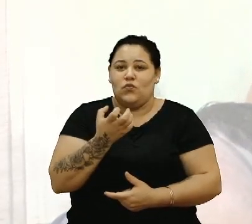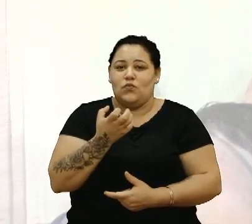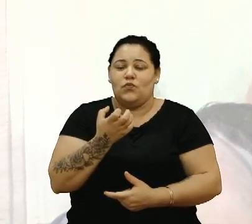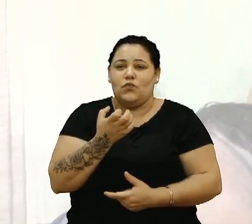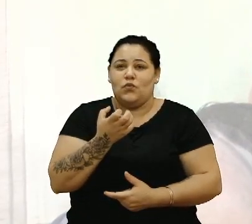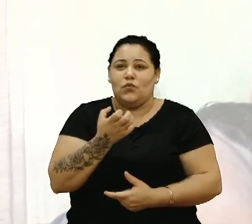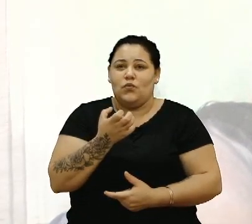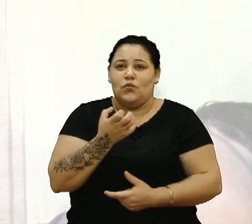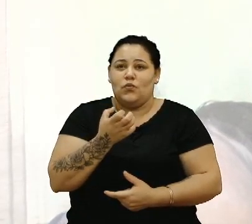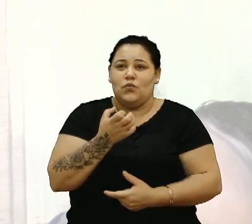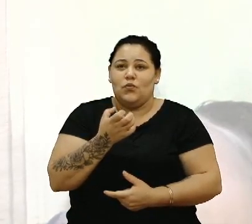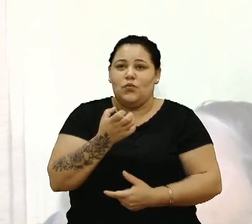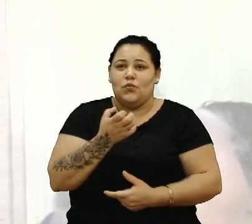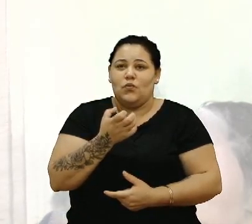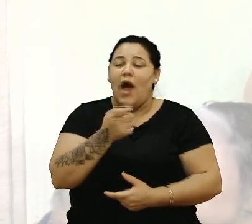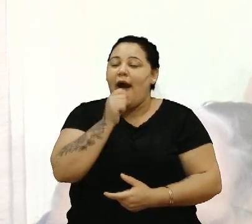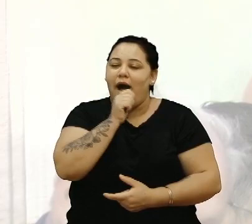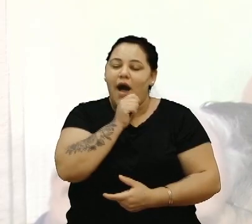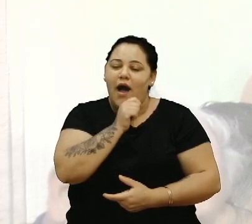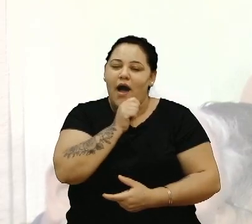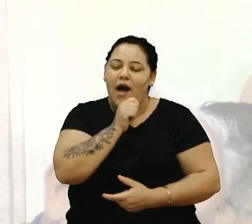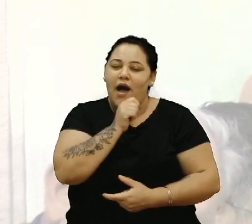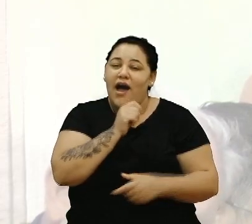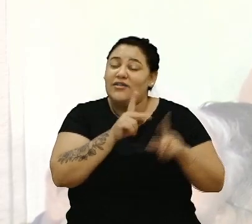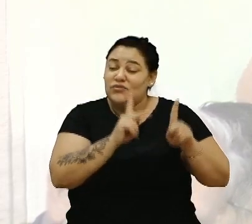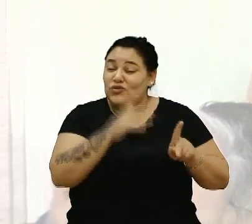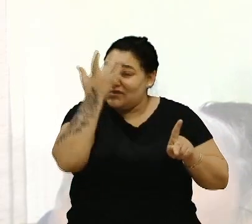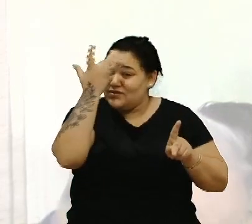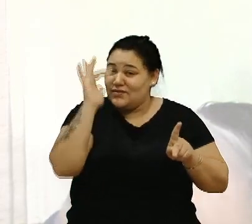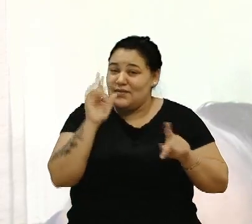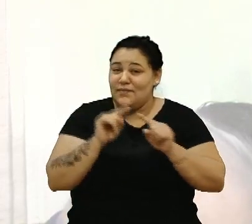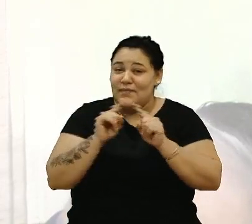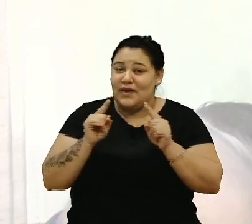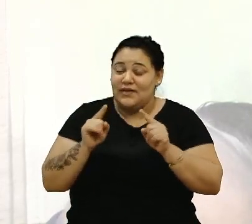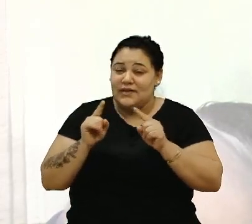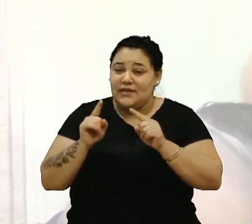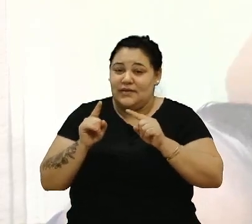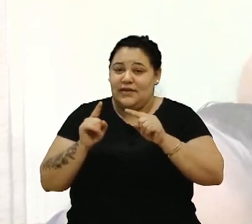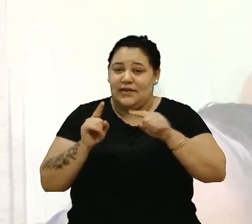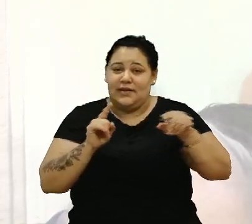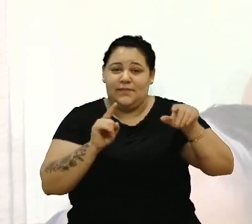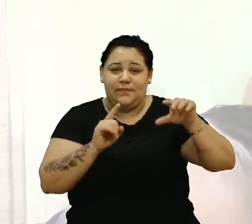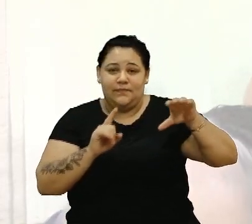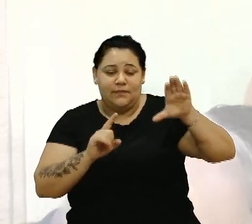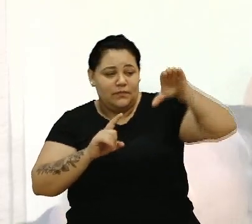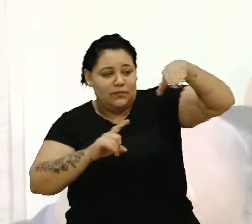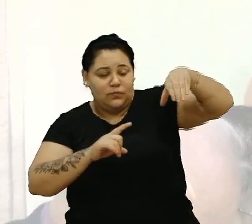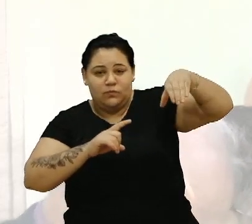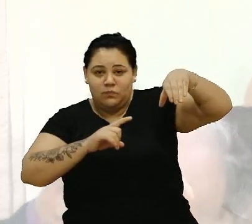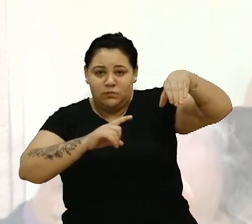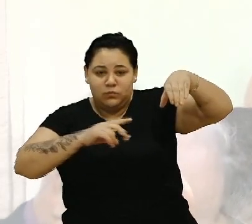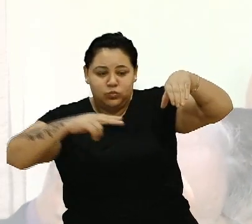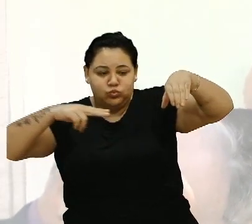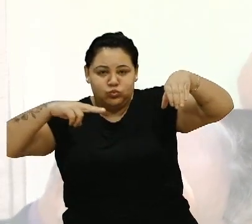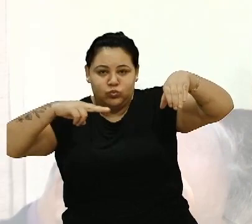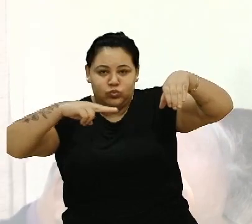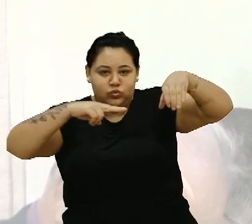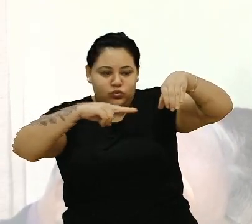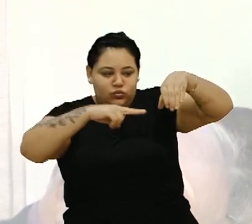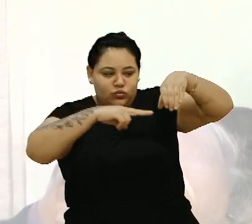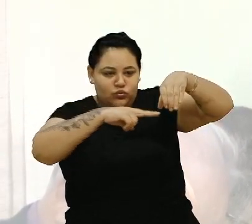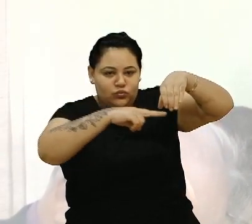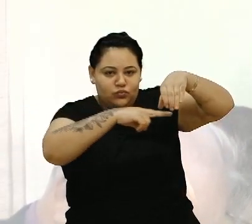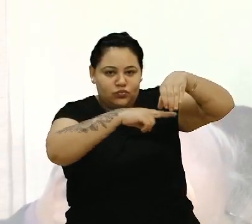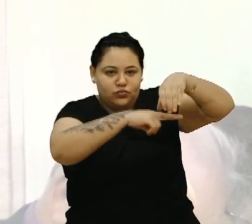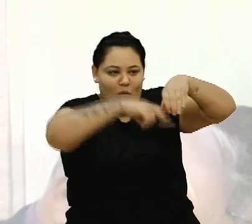de conhecimento de todos nós, que a sua máquina de ressonância magnética, que já tem mais de 13 anos, tinha